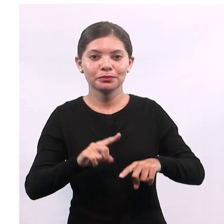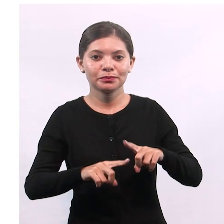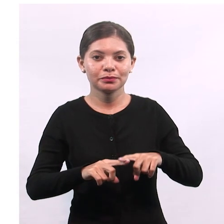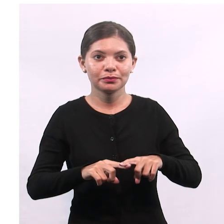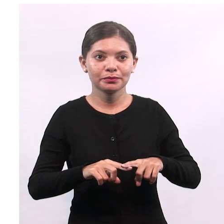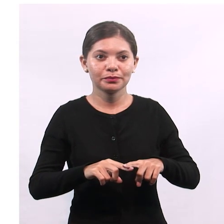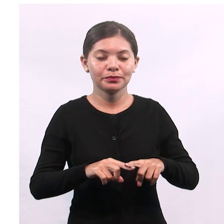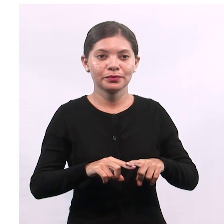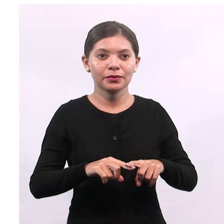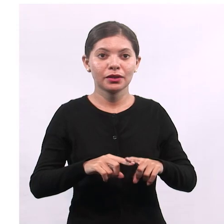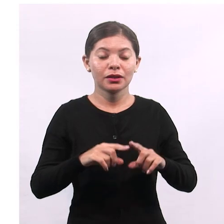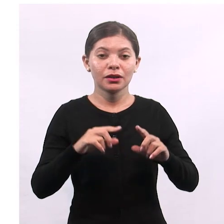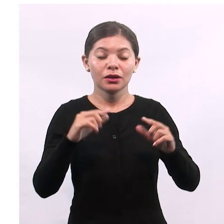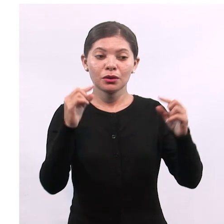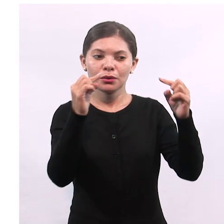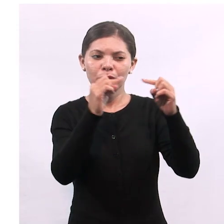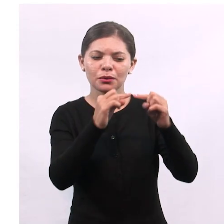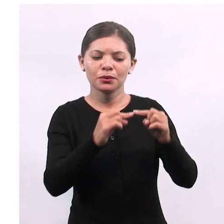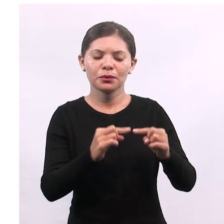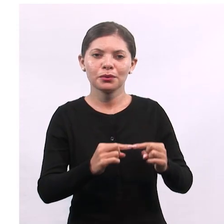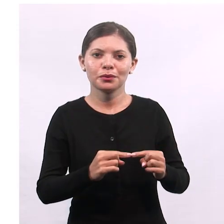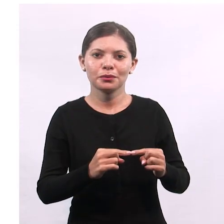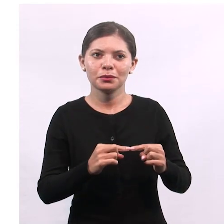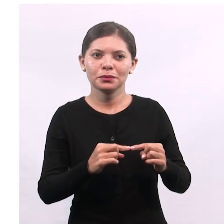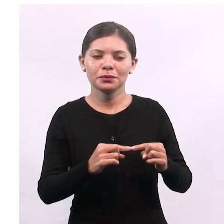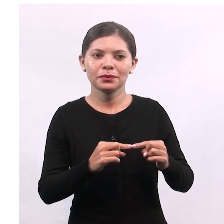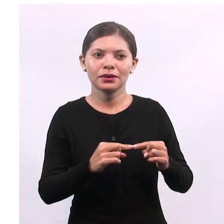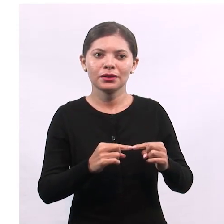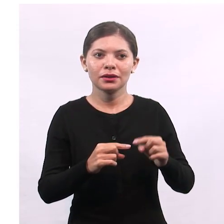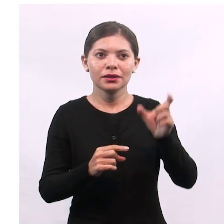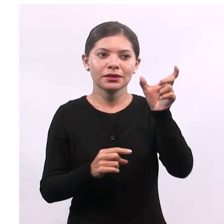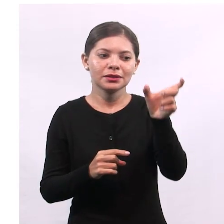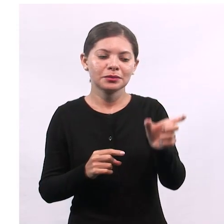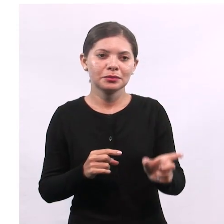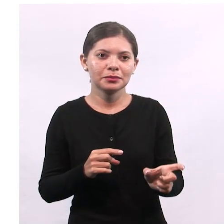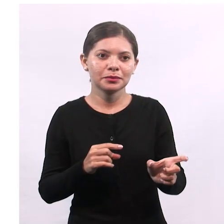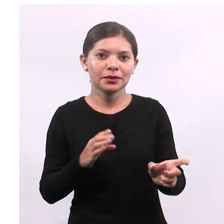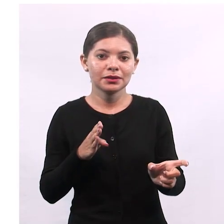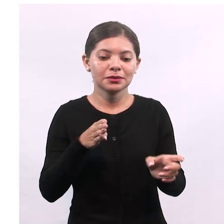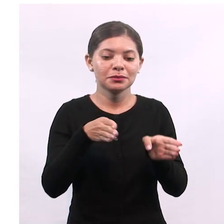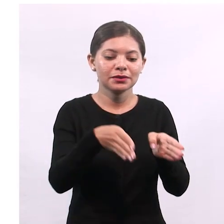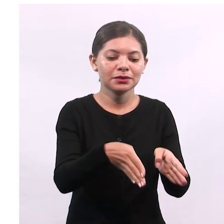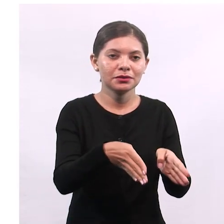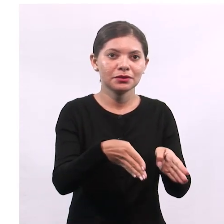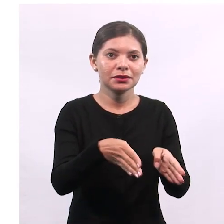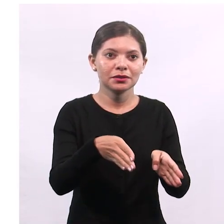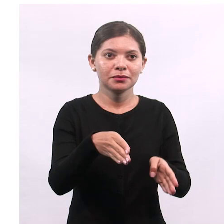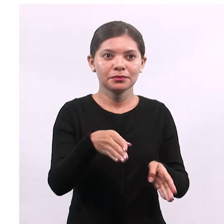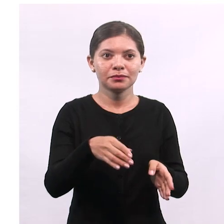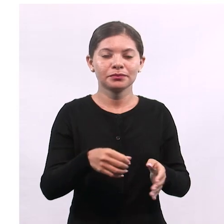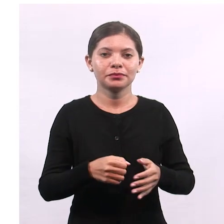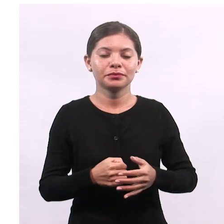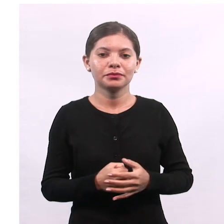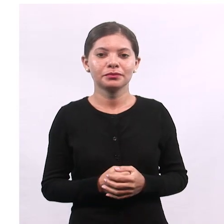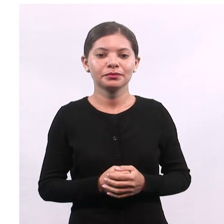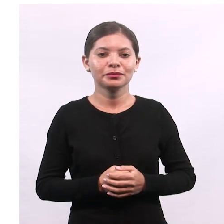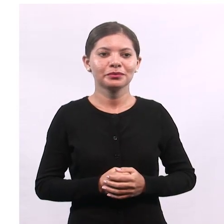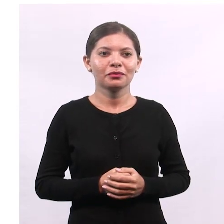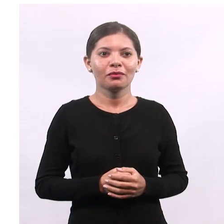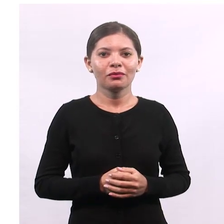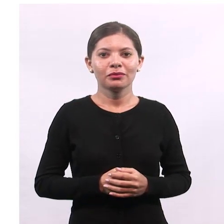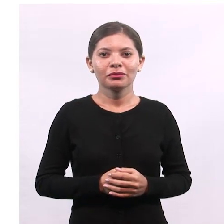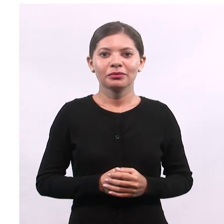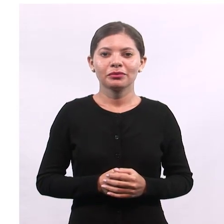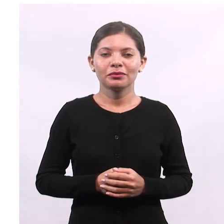dessa série nesse caso específica e geográfica então geralmente quando tem uma mista